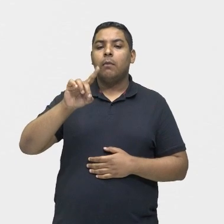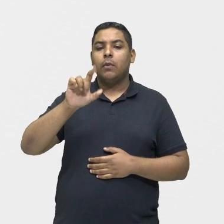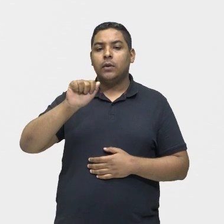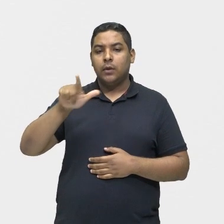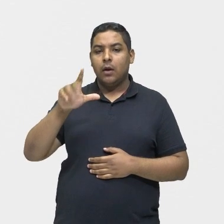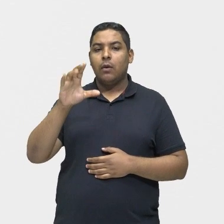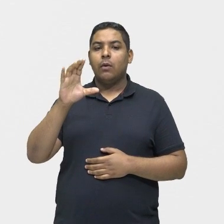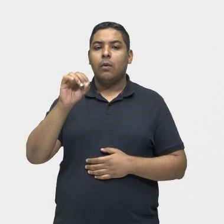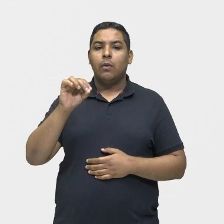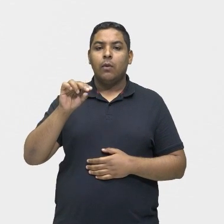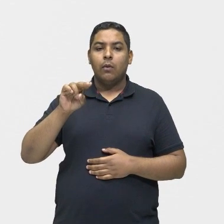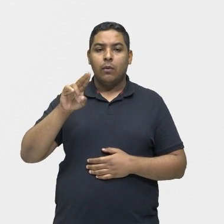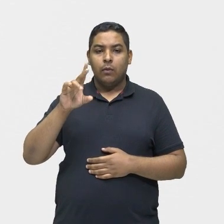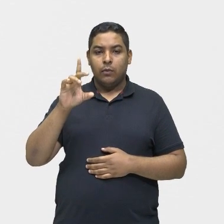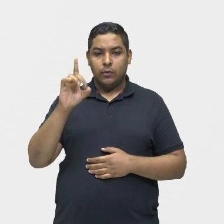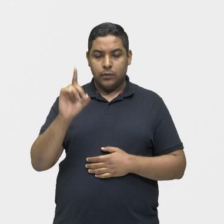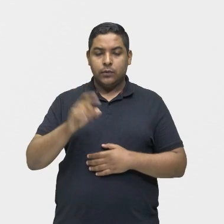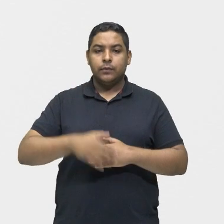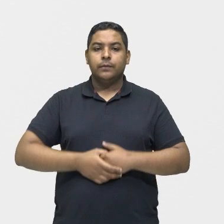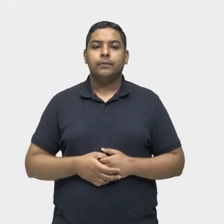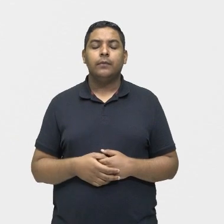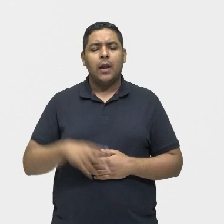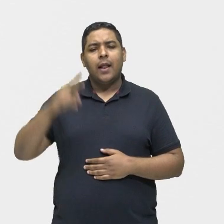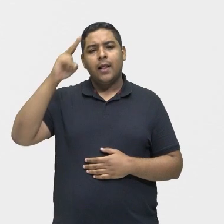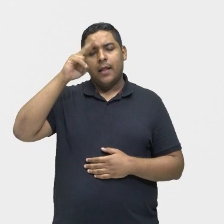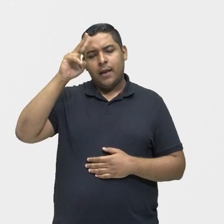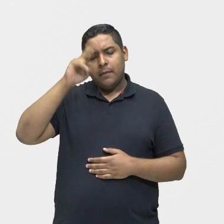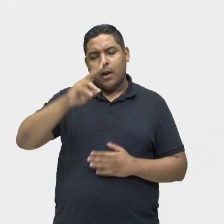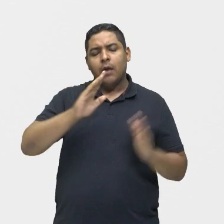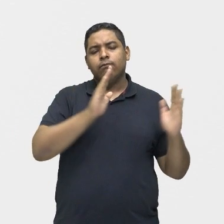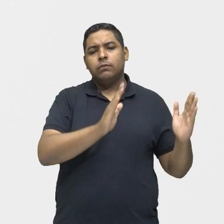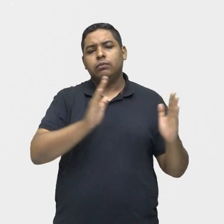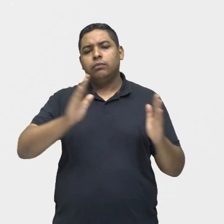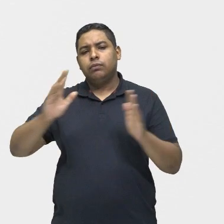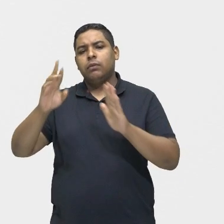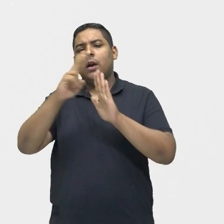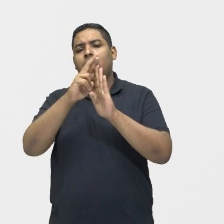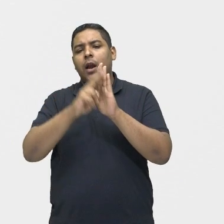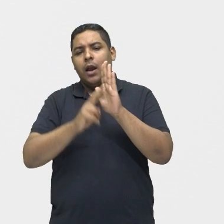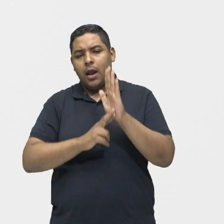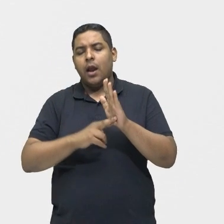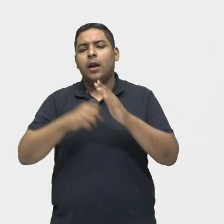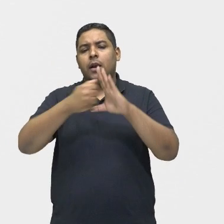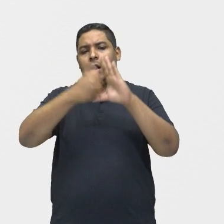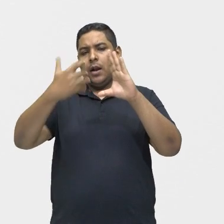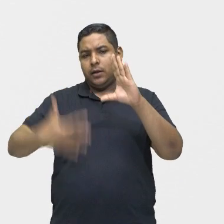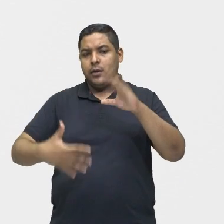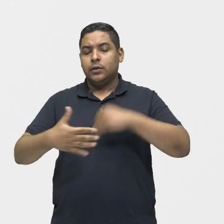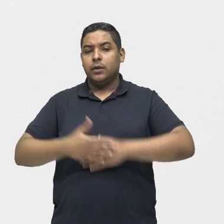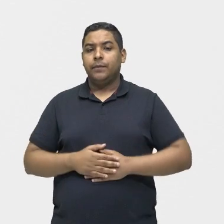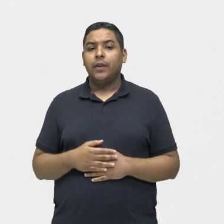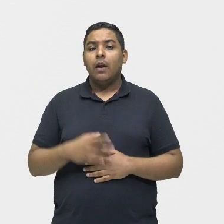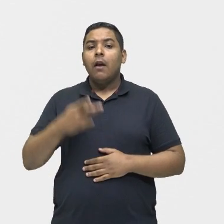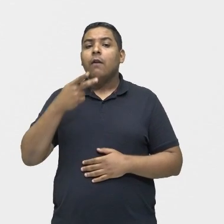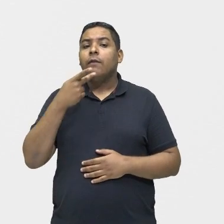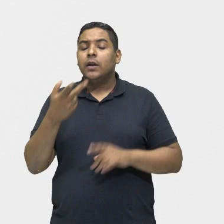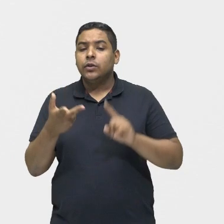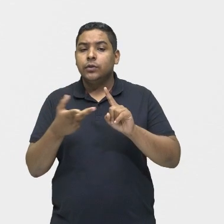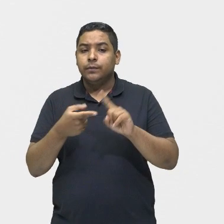relembrar aí quais são as situações de uso. Então, nós utilizamos ele, né, esse modal, para falar de